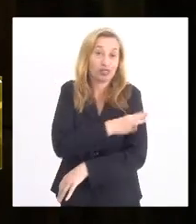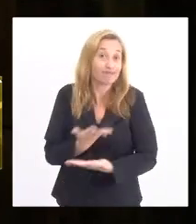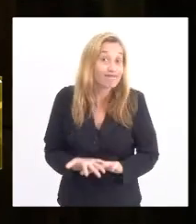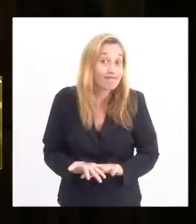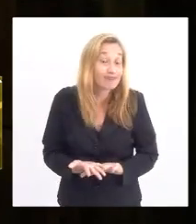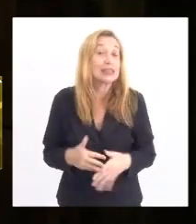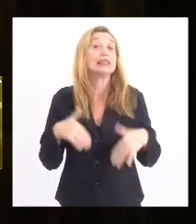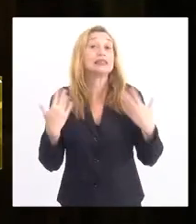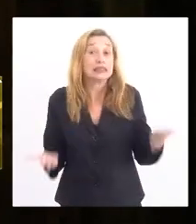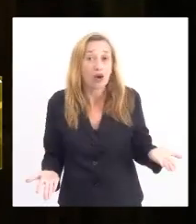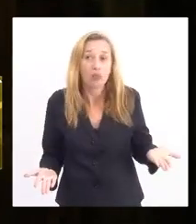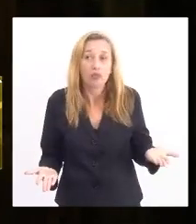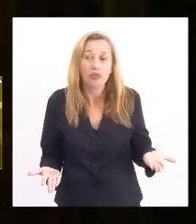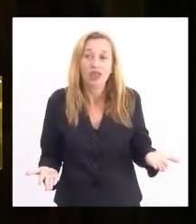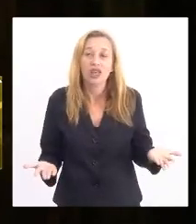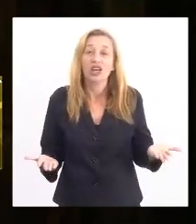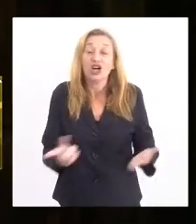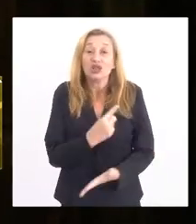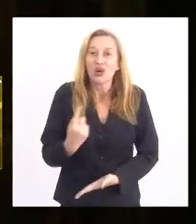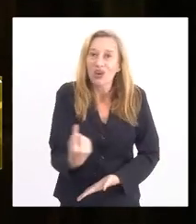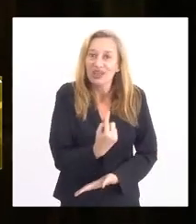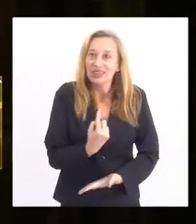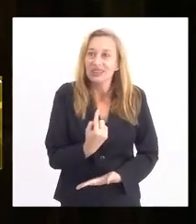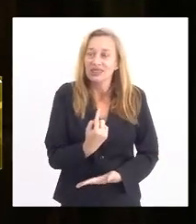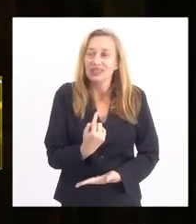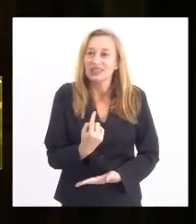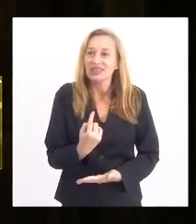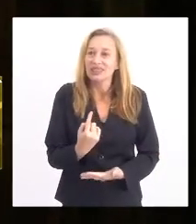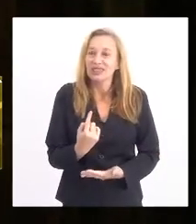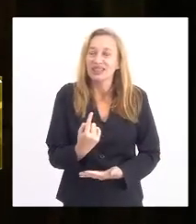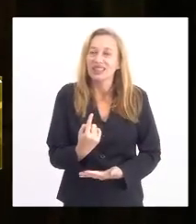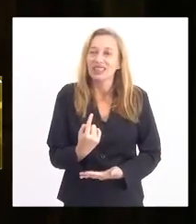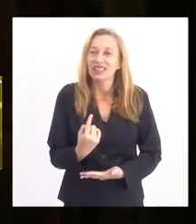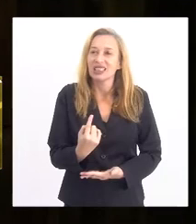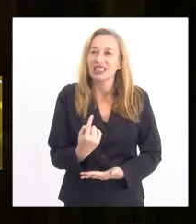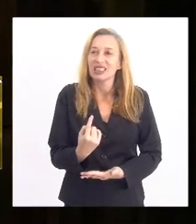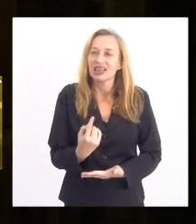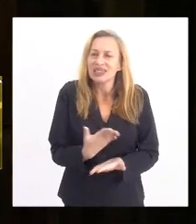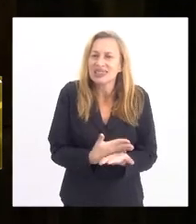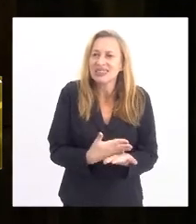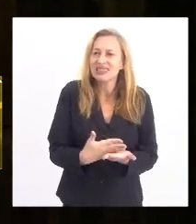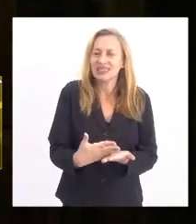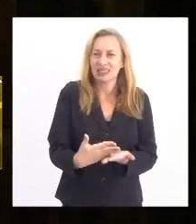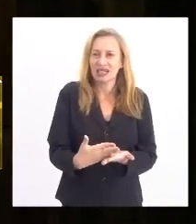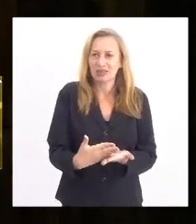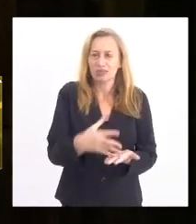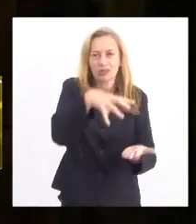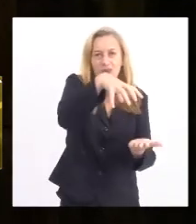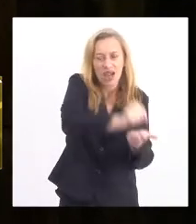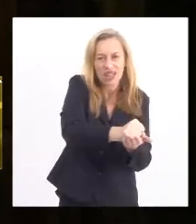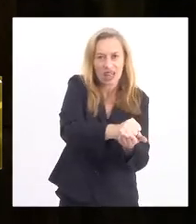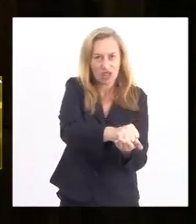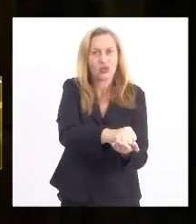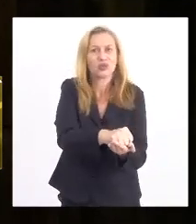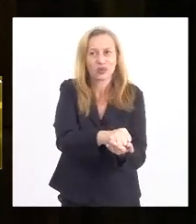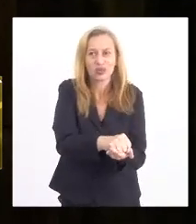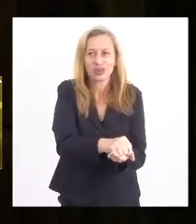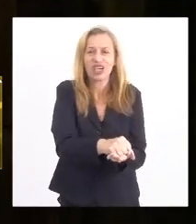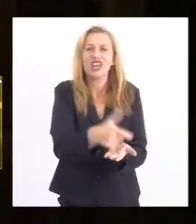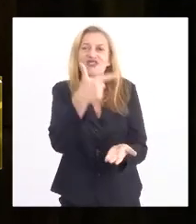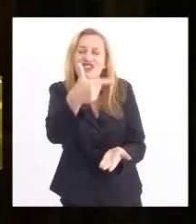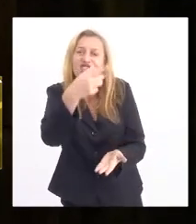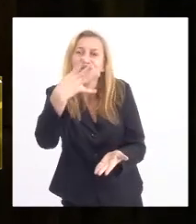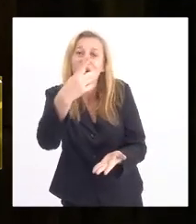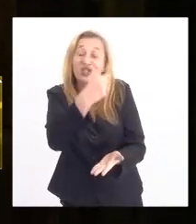bom então nós abrimos e para cadastro em